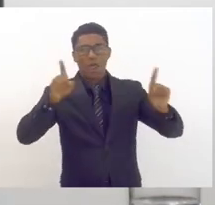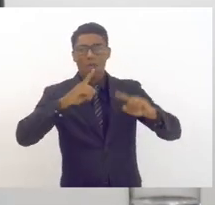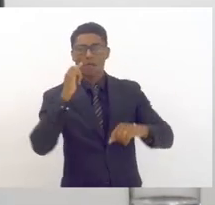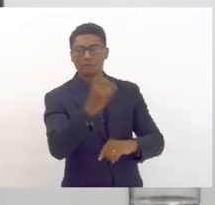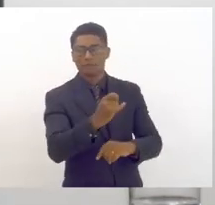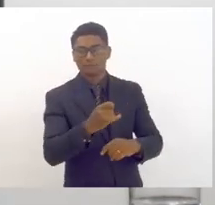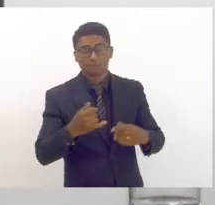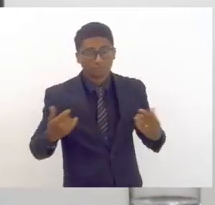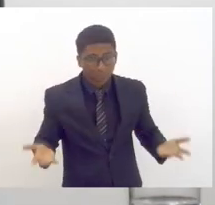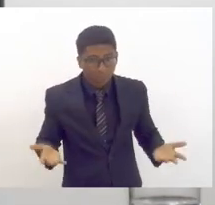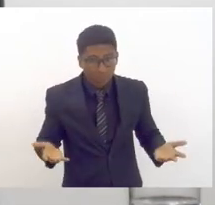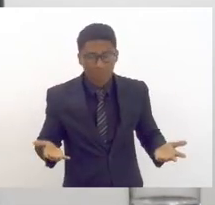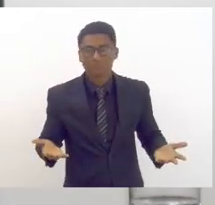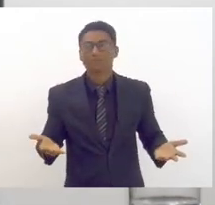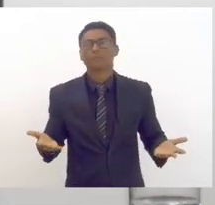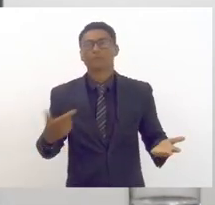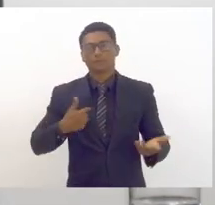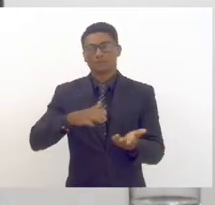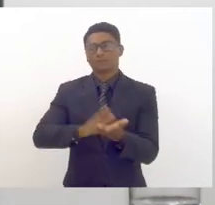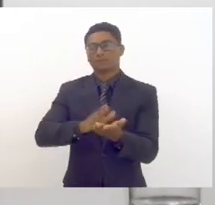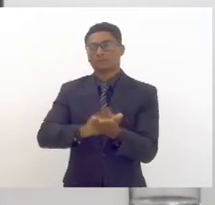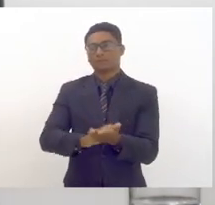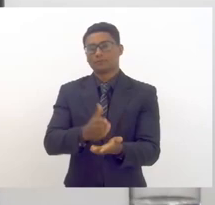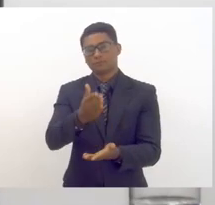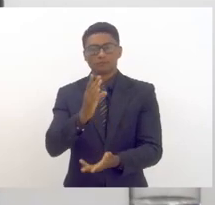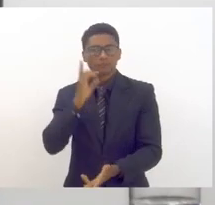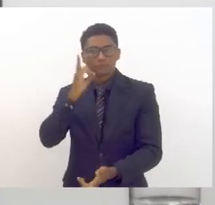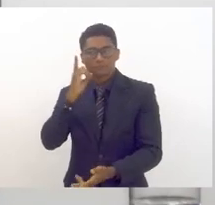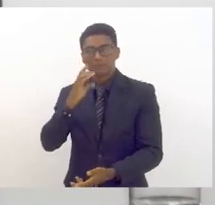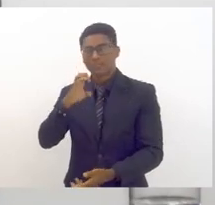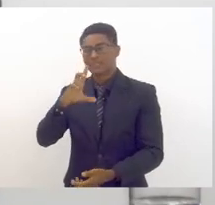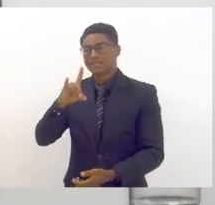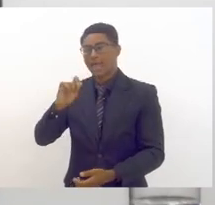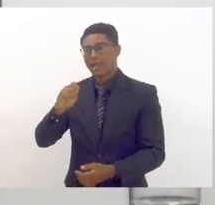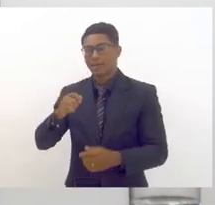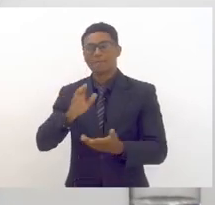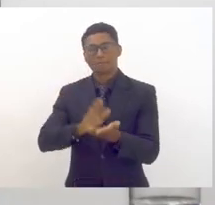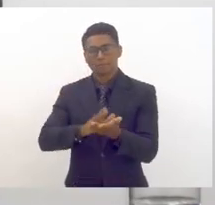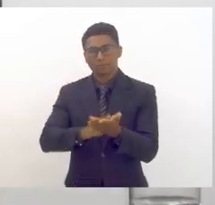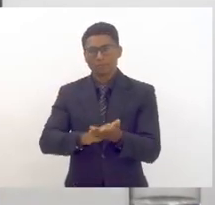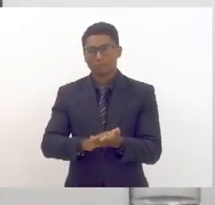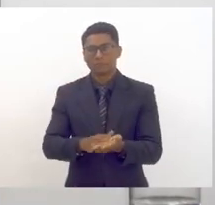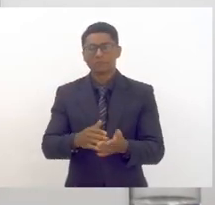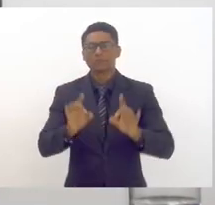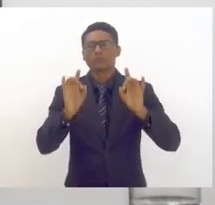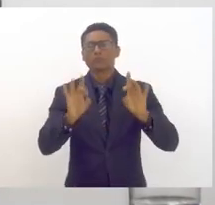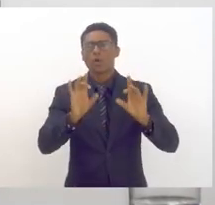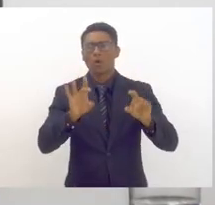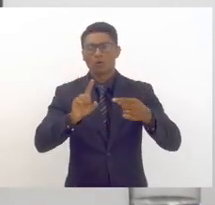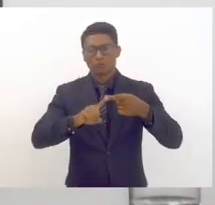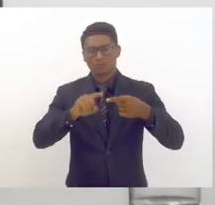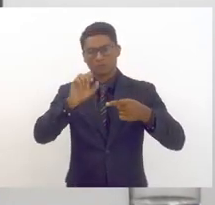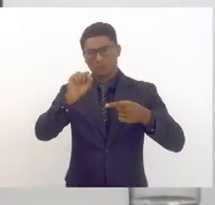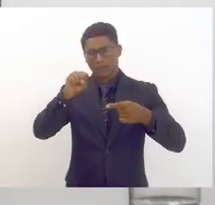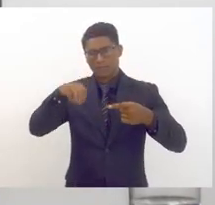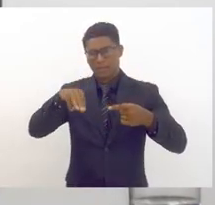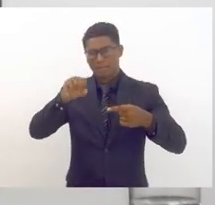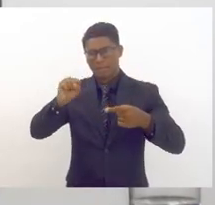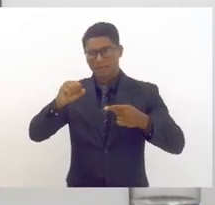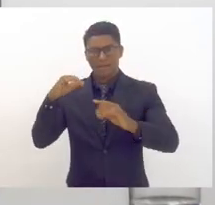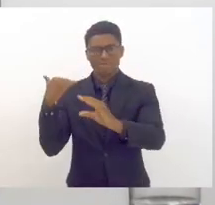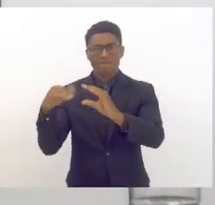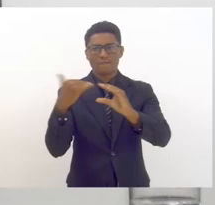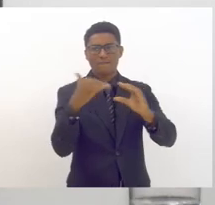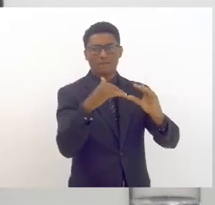Jordão, quero parabenizar por esse grande projeto, dizer que não só tem que mandar o SMS, não, que quase ninguém usa